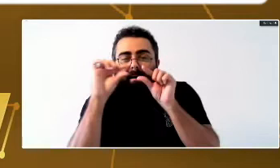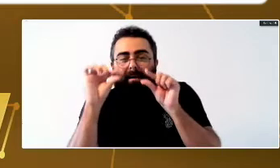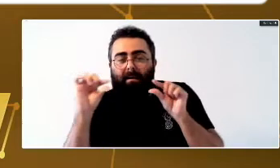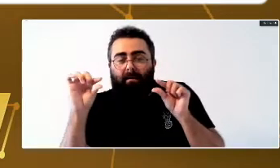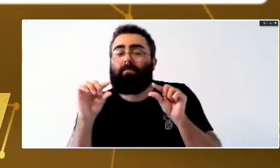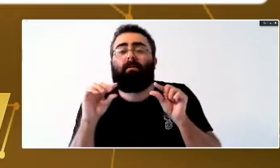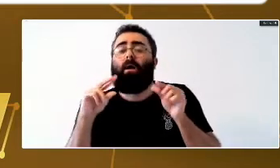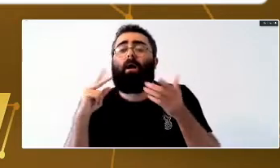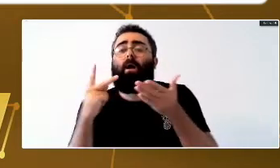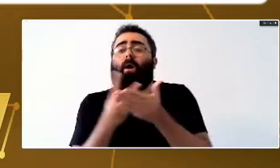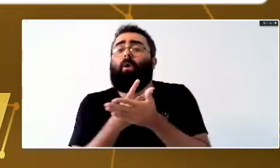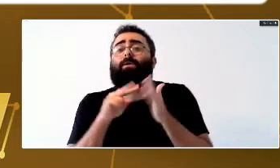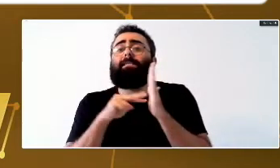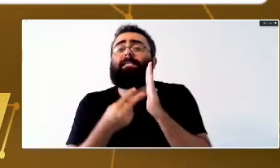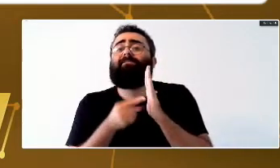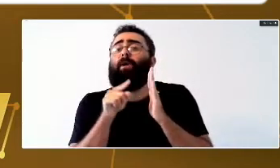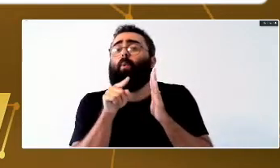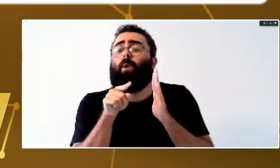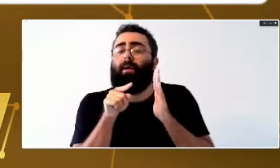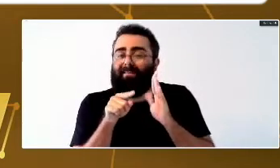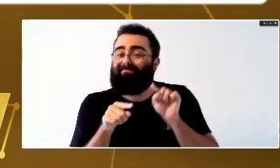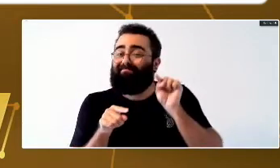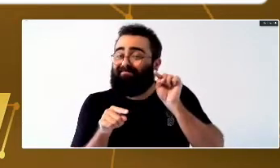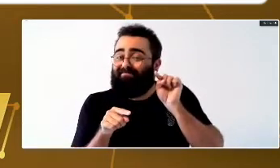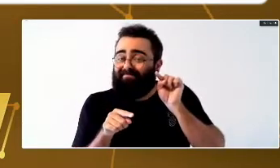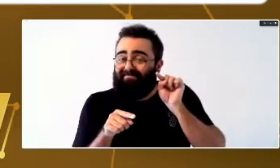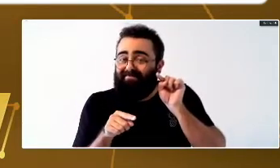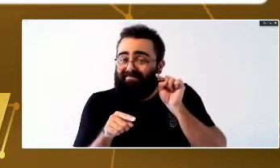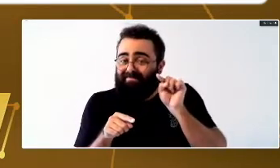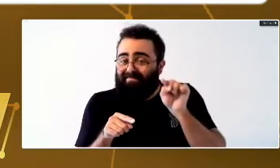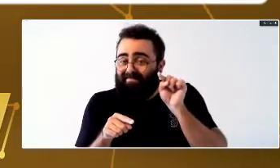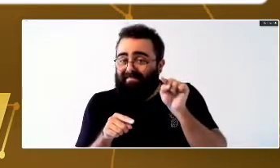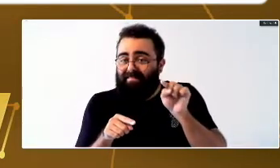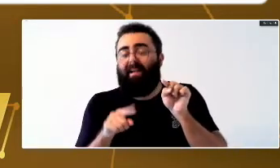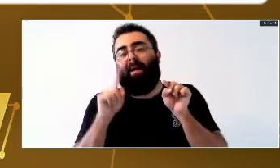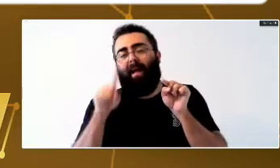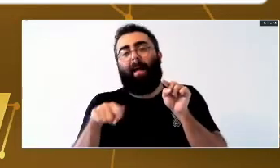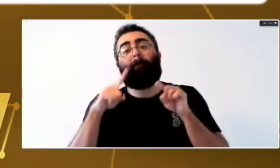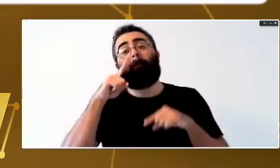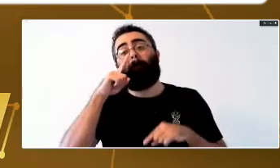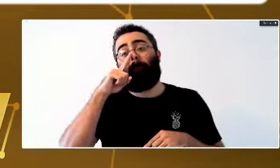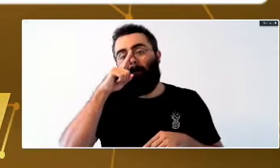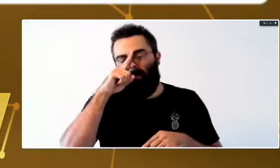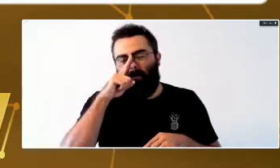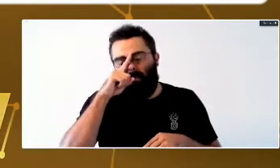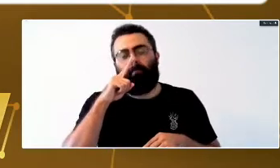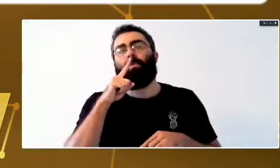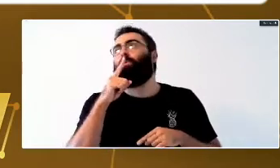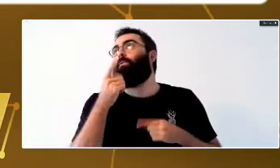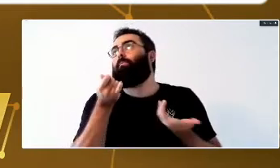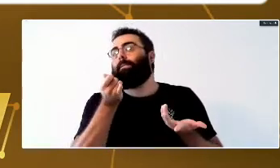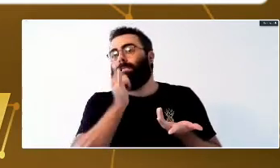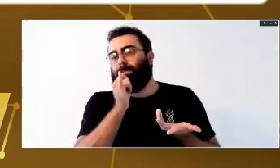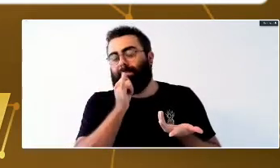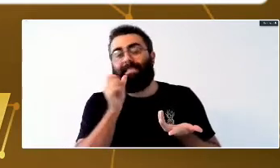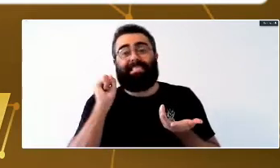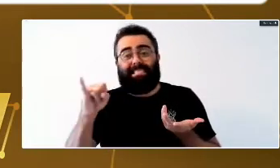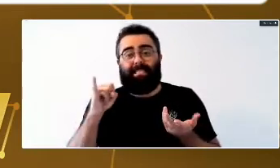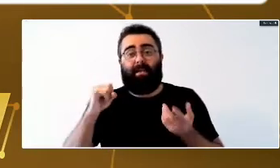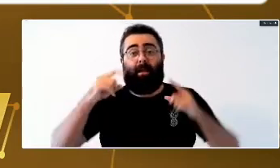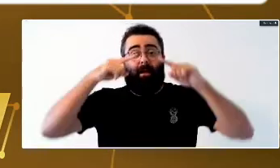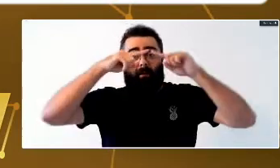nós temos instalações que sofrem algum tipo de perigo, caso haja rompimento